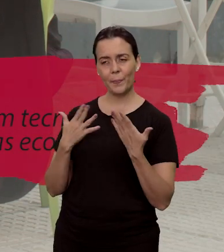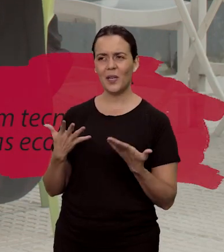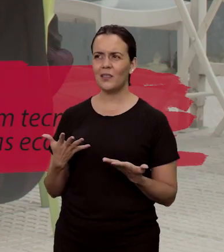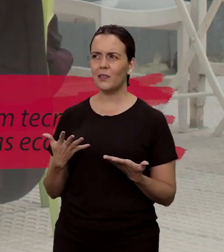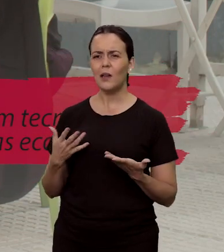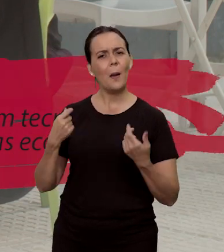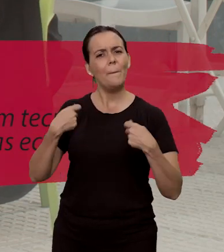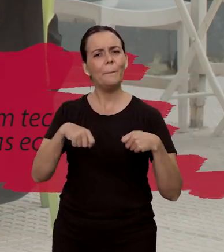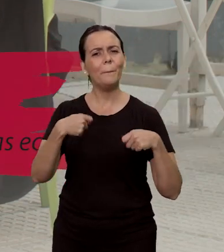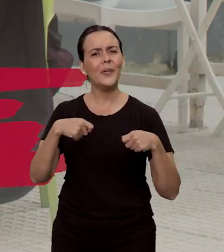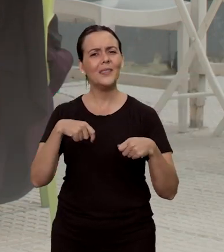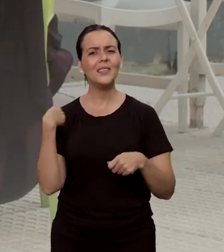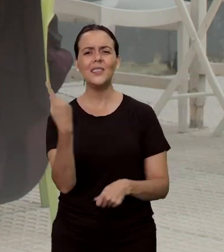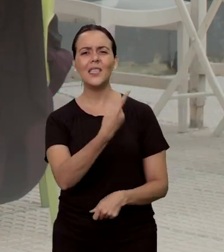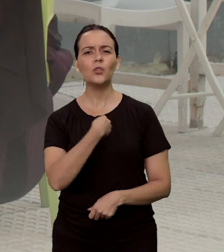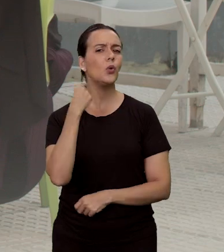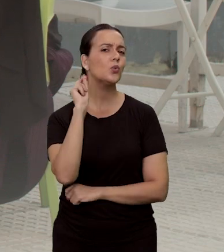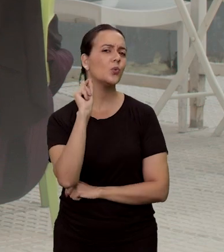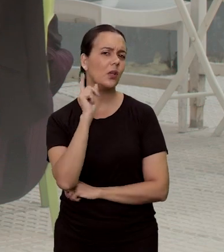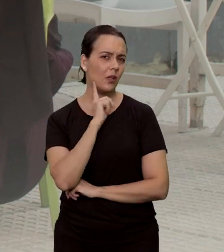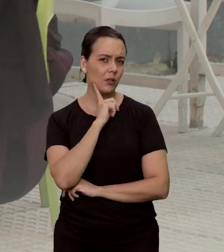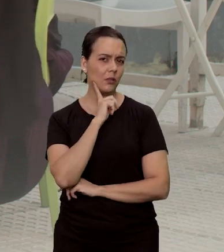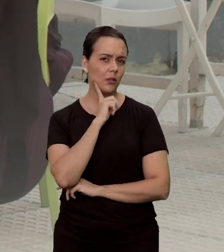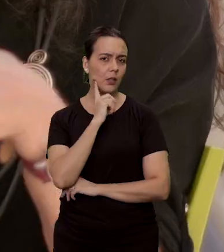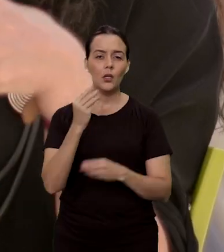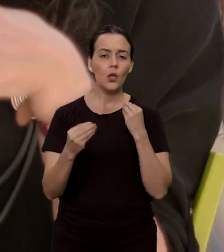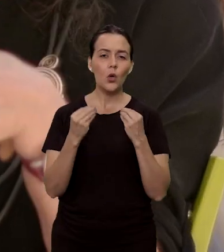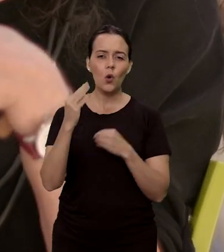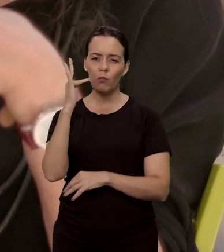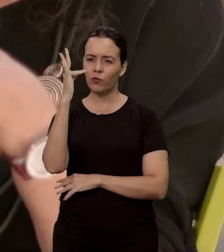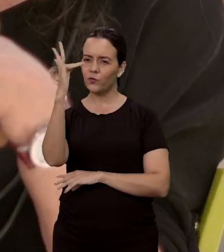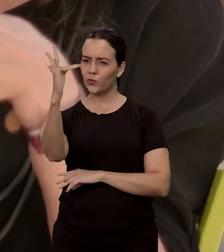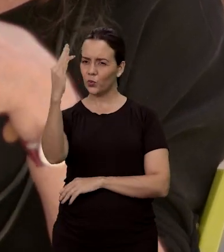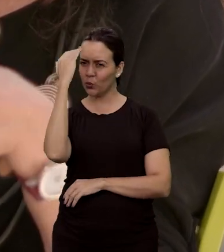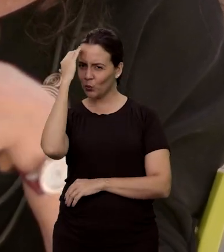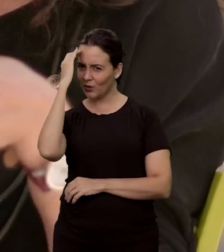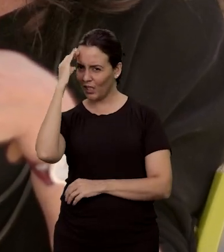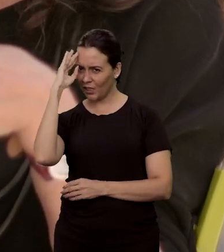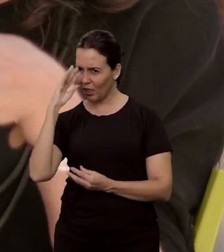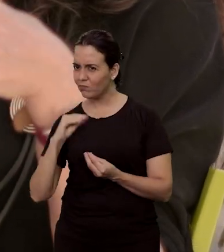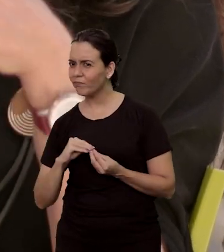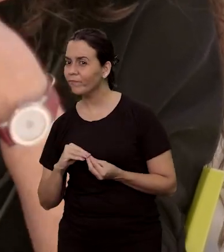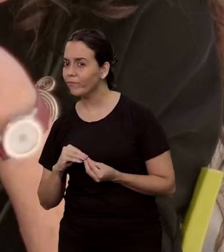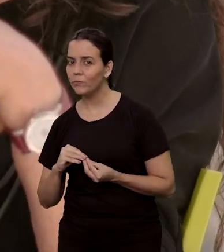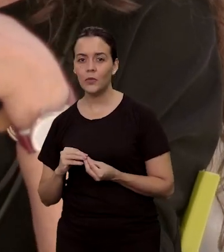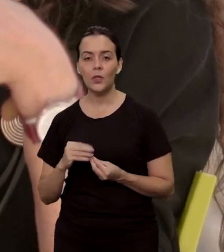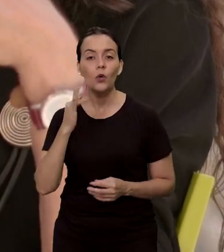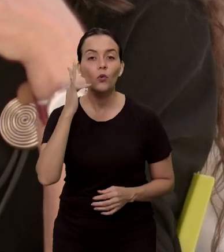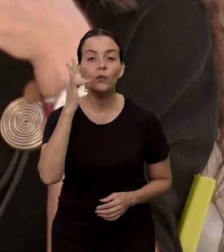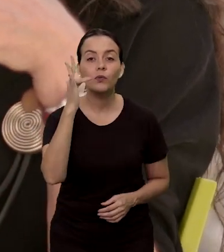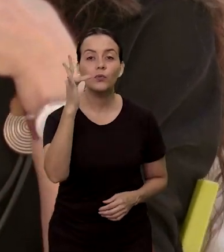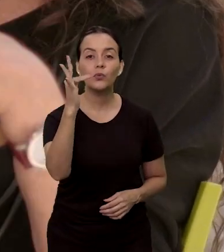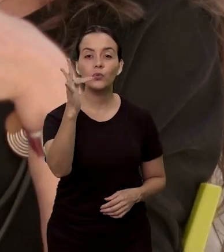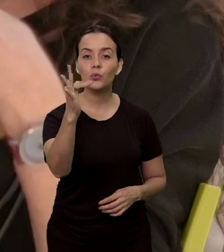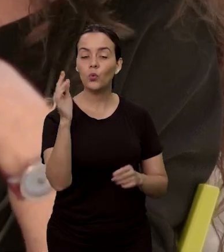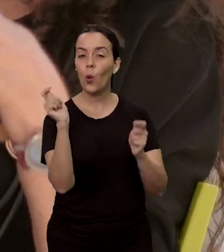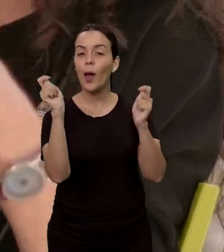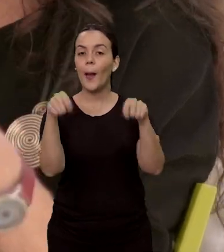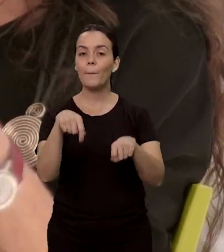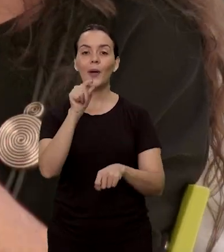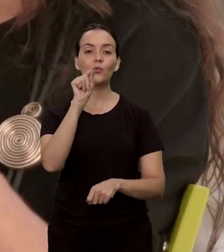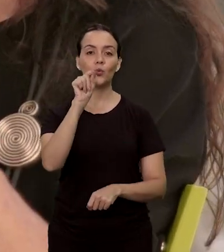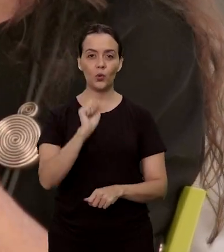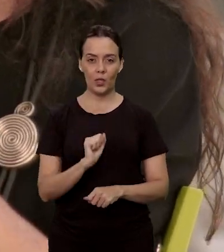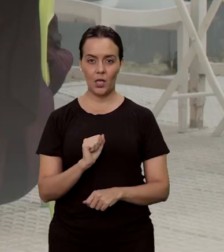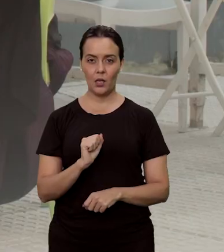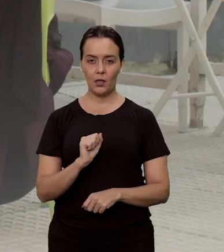precisa para o futuro? A primeira é ler o futuro, né? Você tem toda a razão, que o futuro é a única coisa que é capaz de fazer convergir